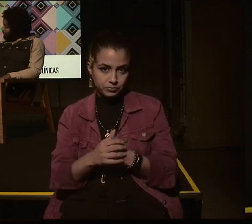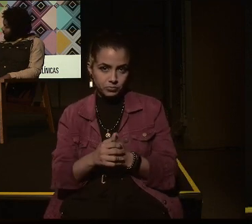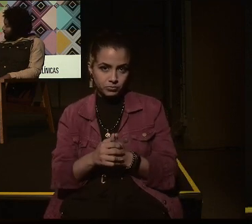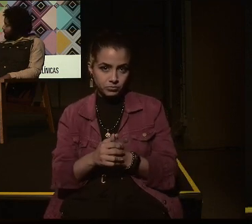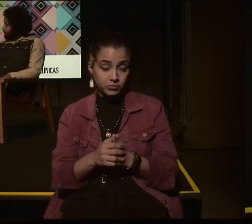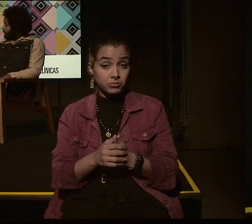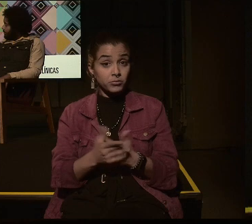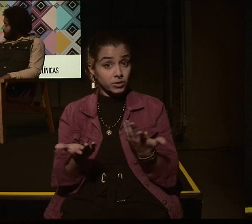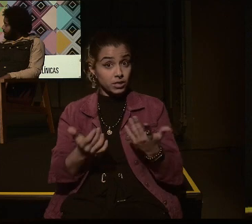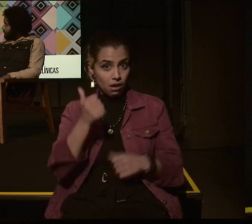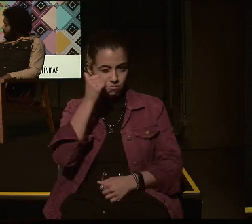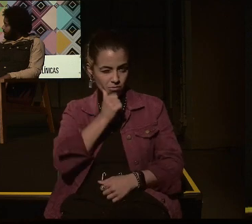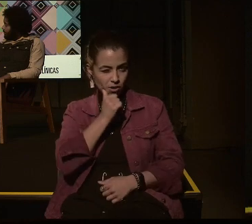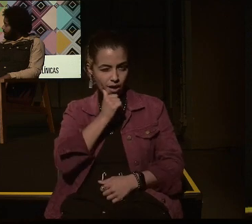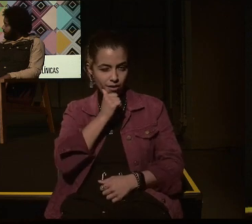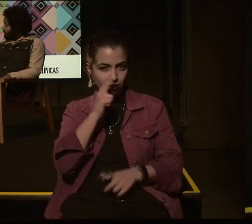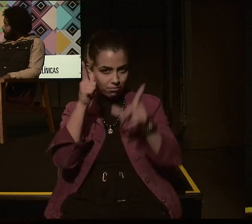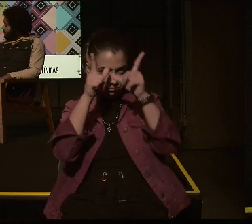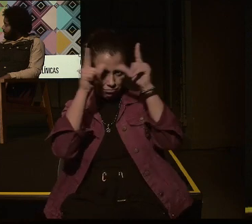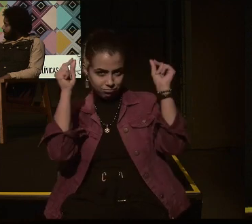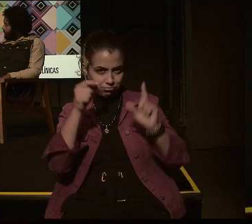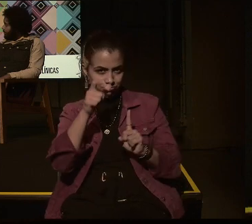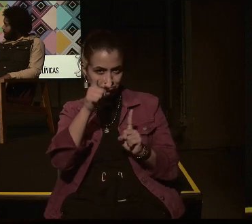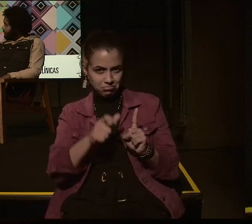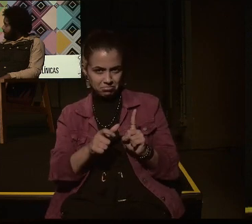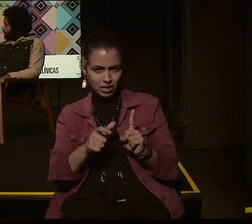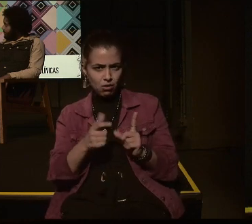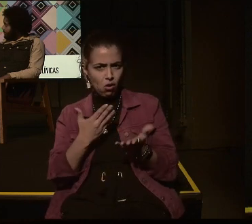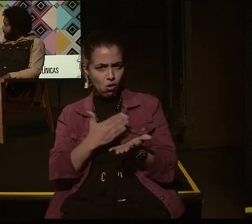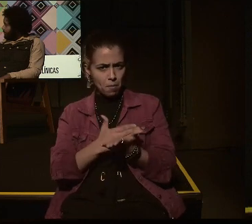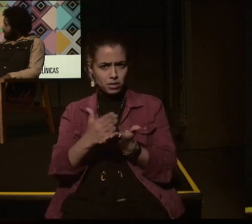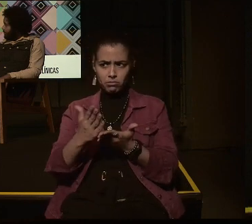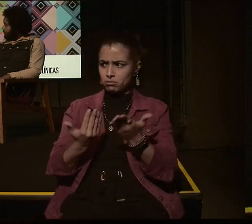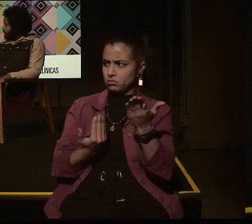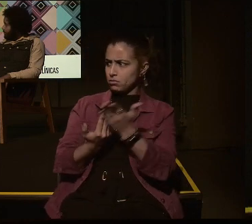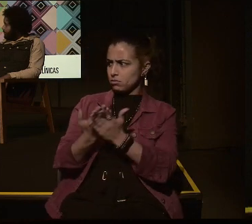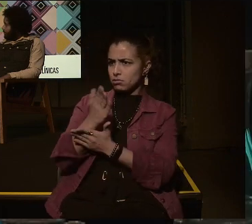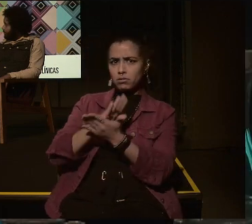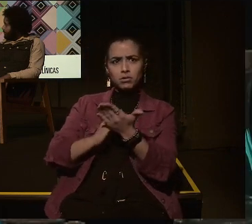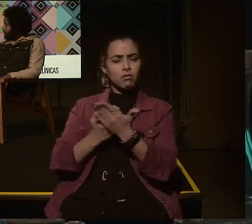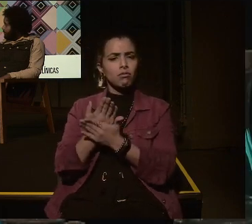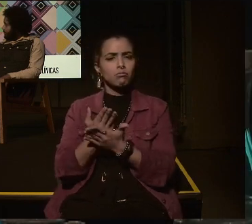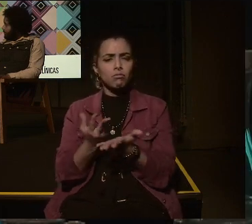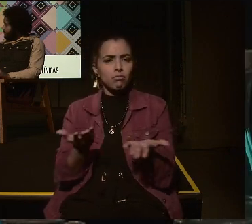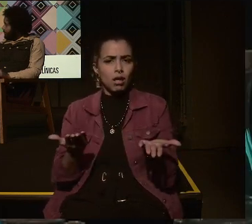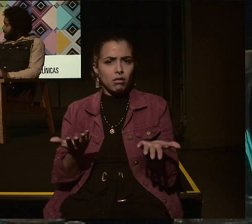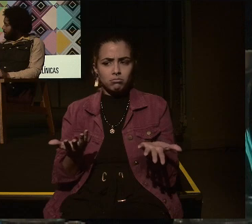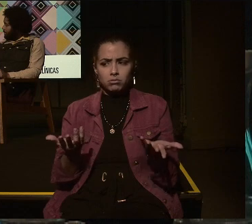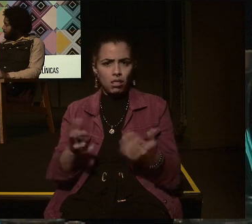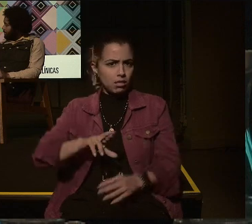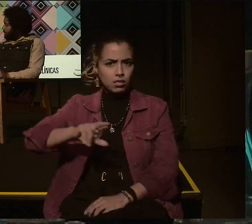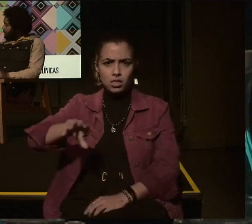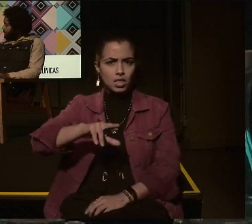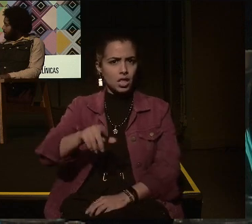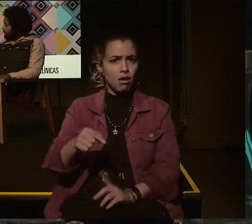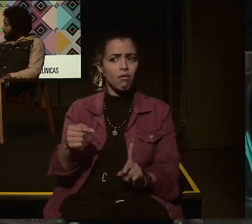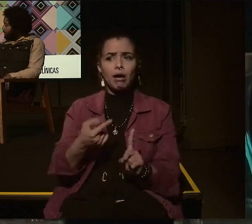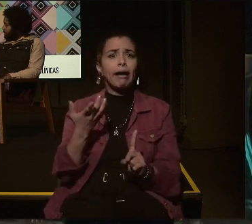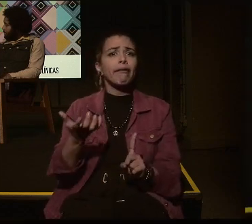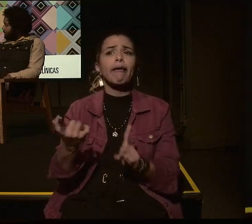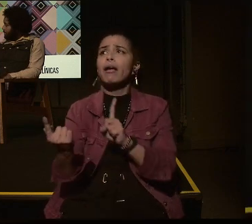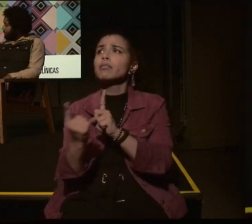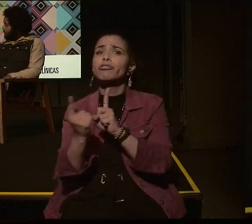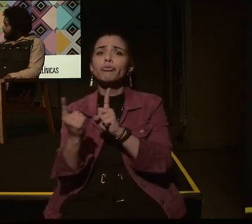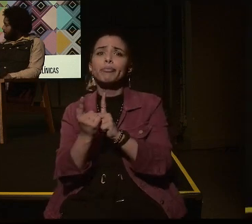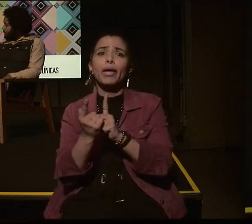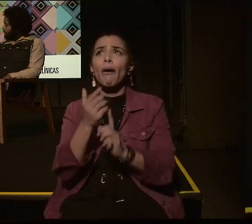essa profissional começa a falar, não, a gente não vai dar esse boi para esse moleque, né? Ele tá querendo ser atendido pelos brancos, pelo médico,